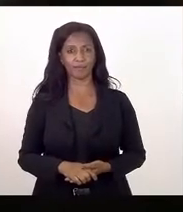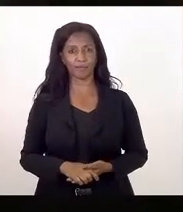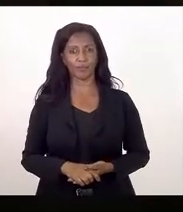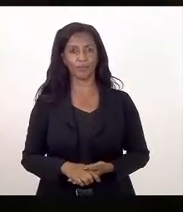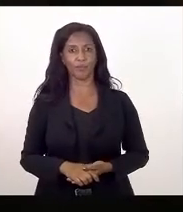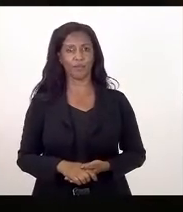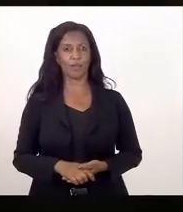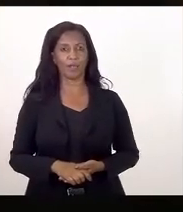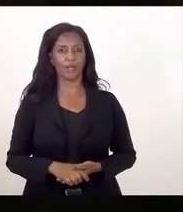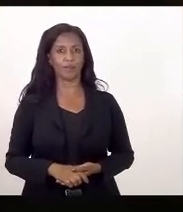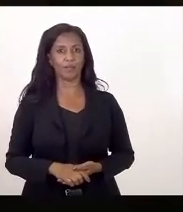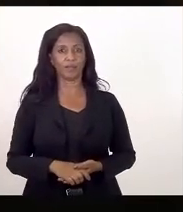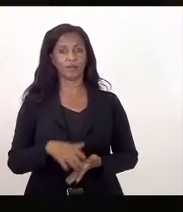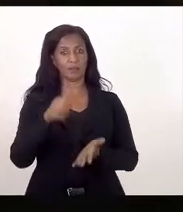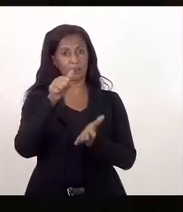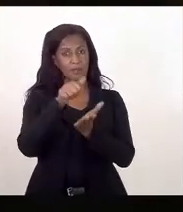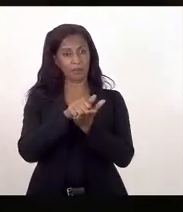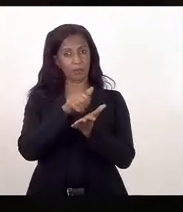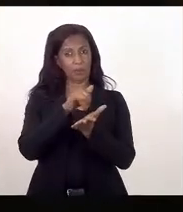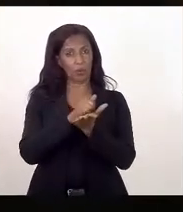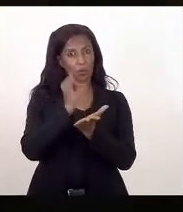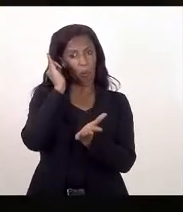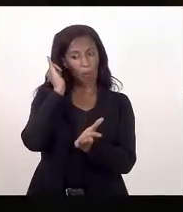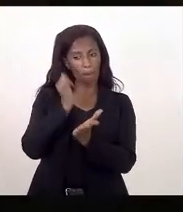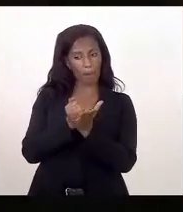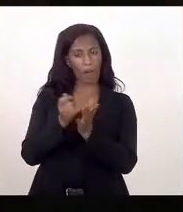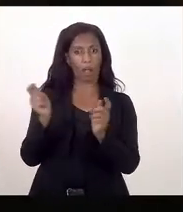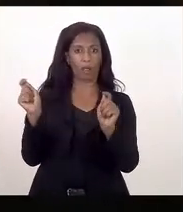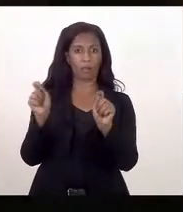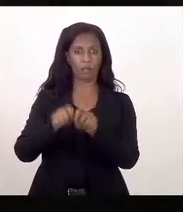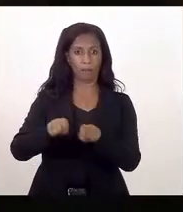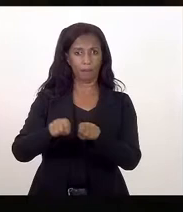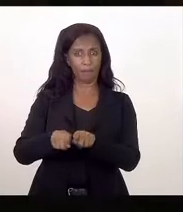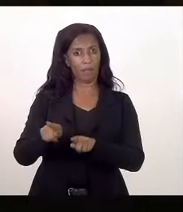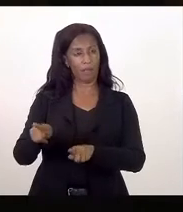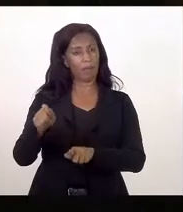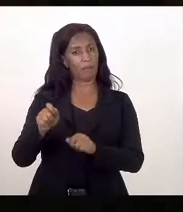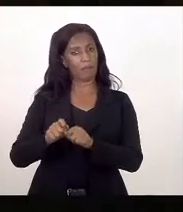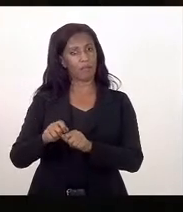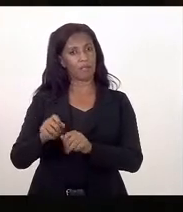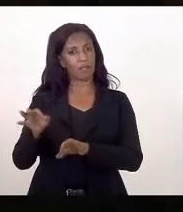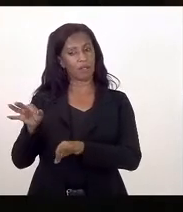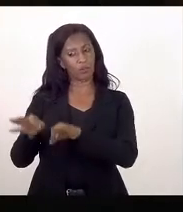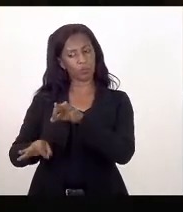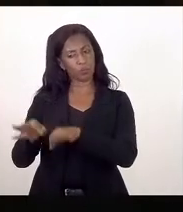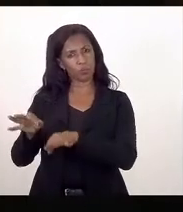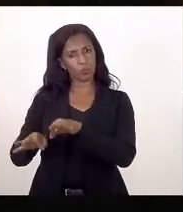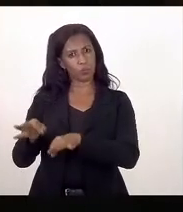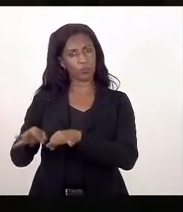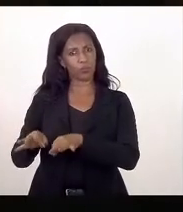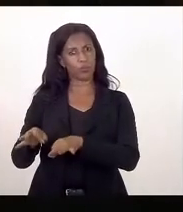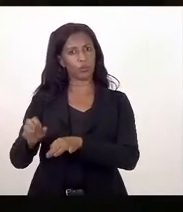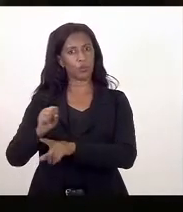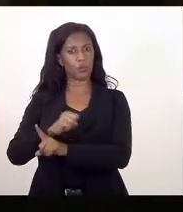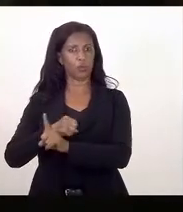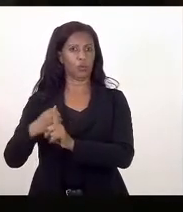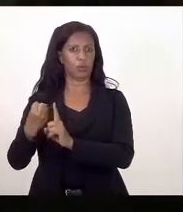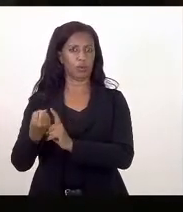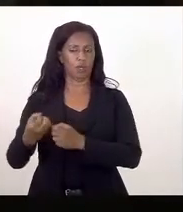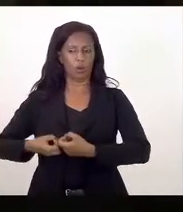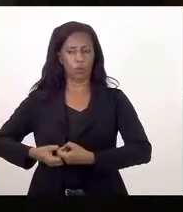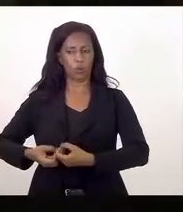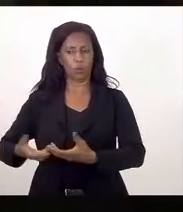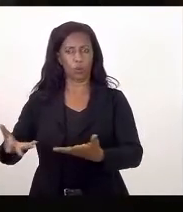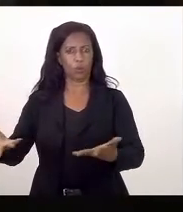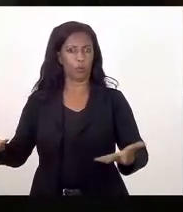Imposto também é utilizado para fazer justiça social, para fazer distribuição